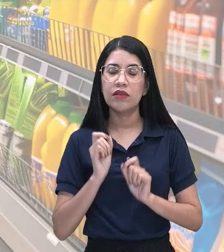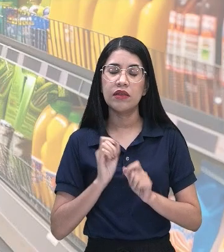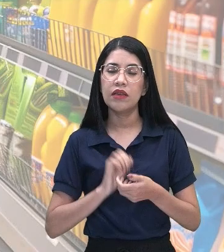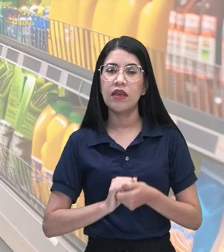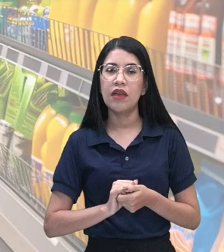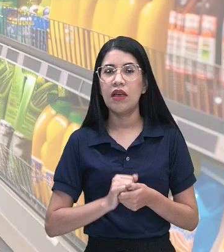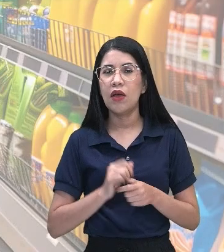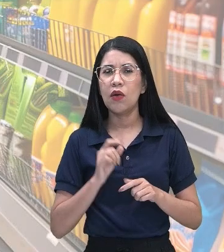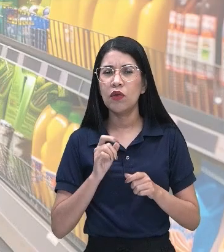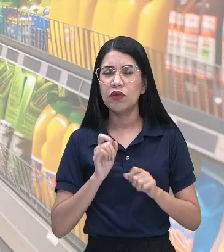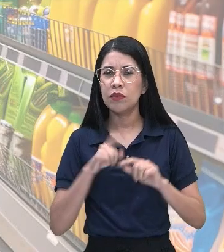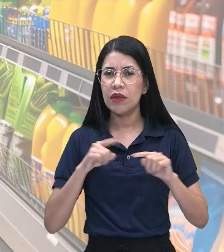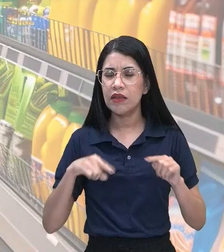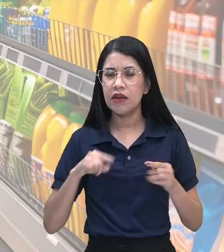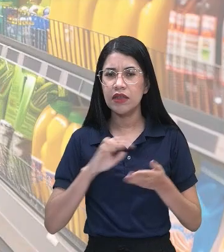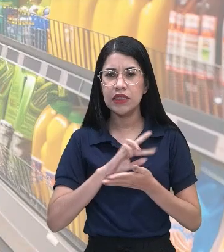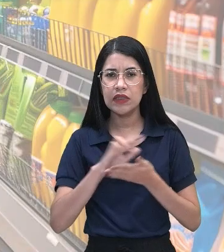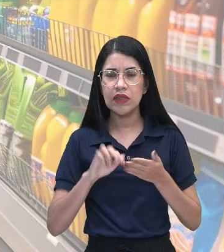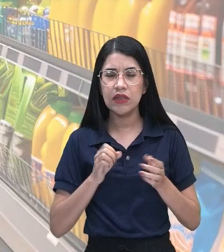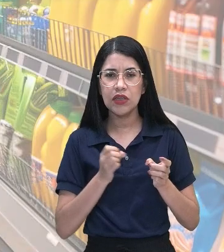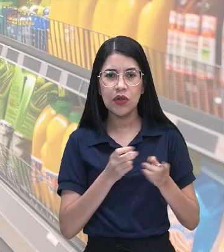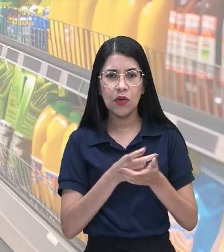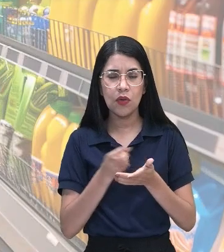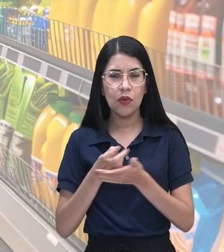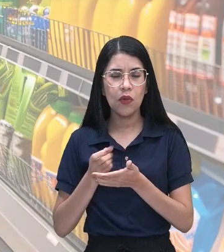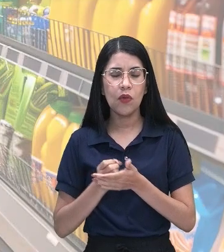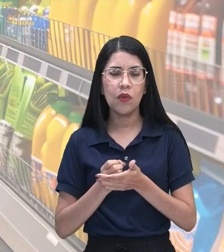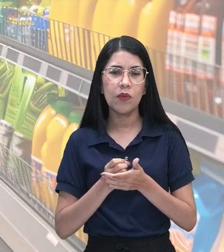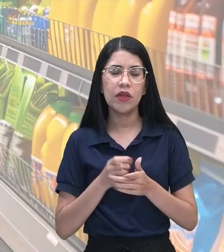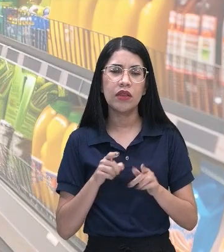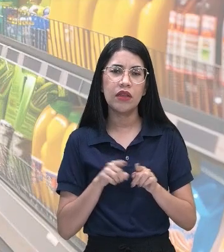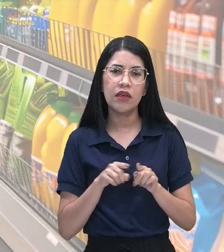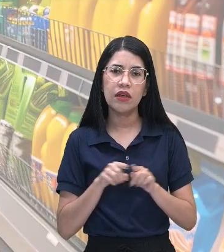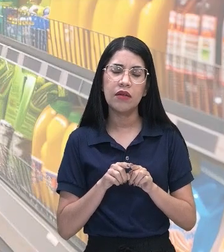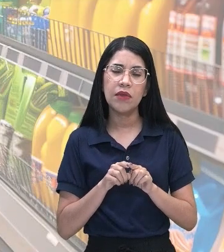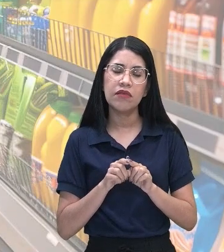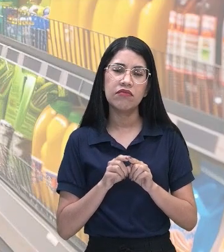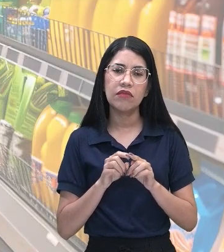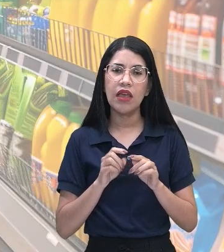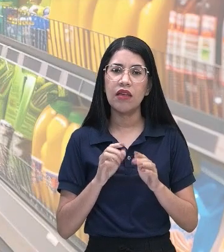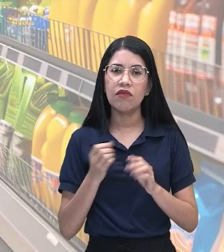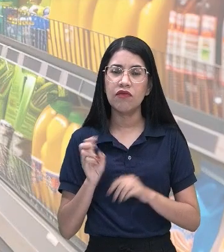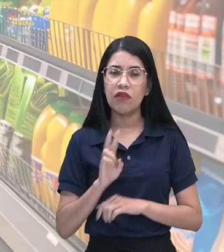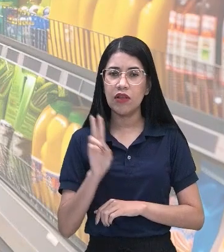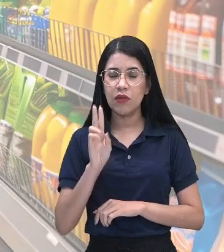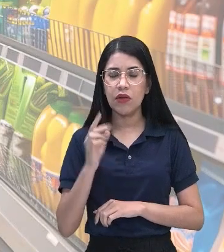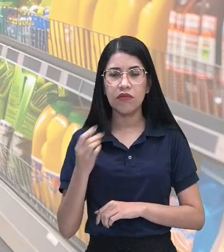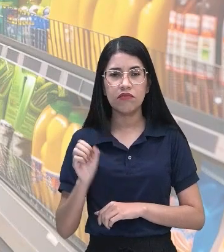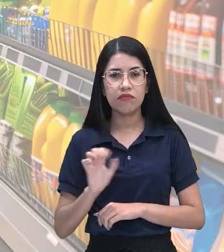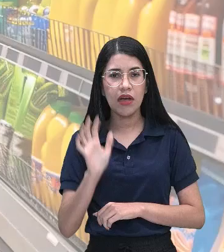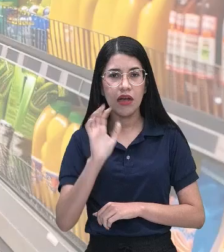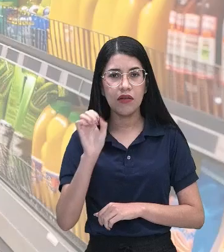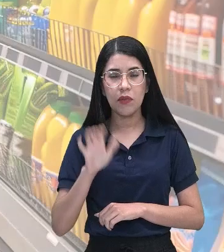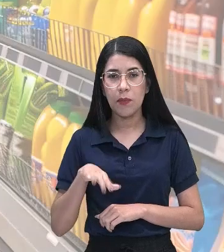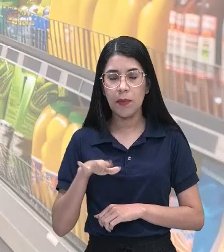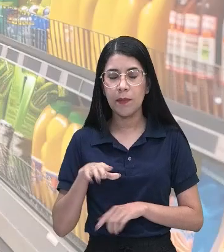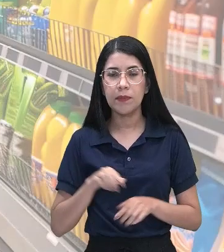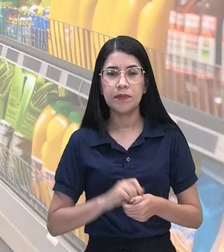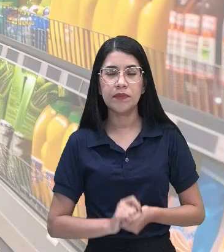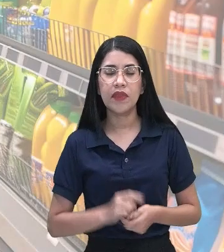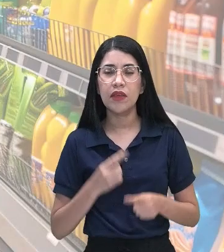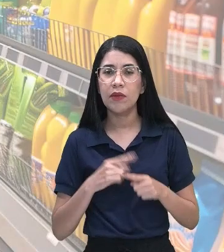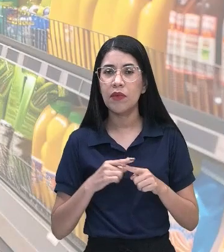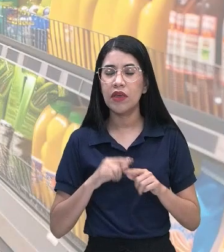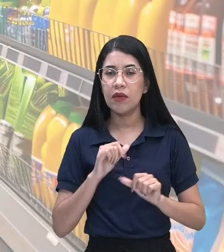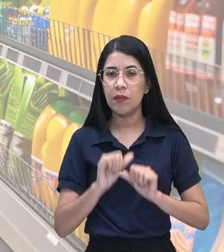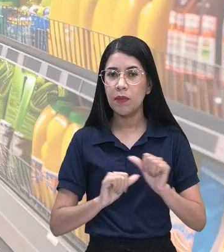né? Os produtos que a gente vai no mercado, quando a gente vai no mercado, eles aumentam, às vezes diminuem. Mas para entender a variação de